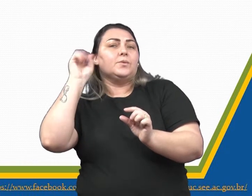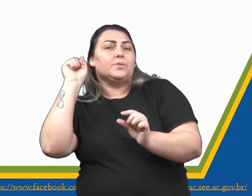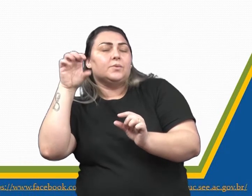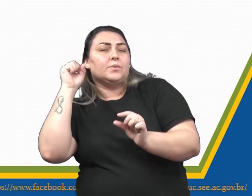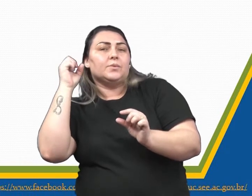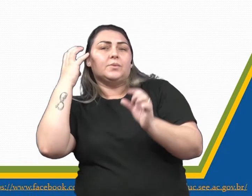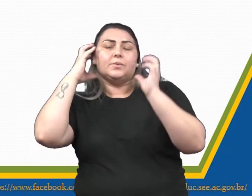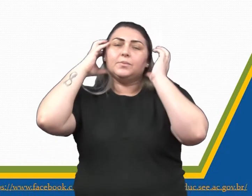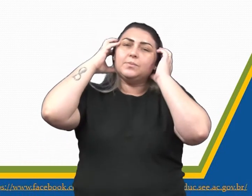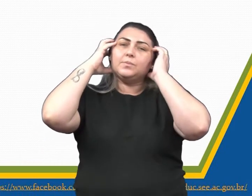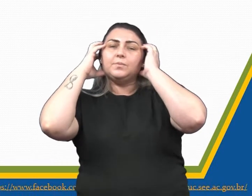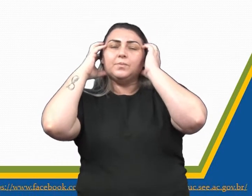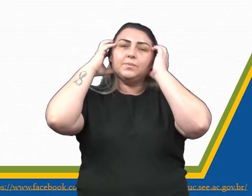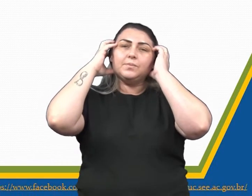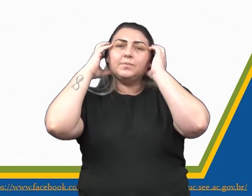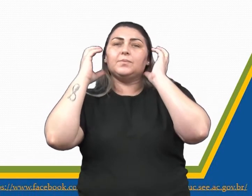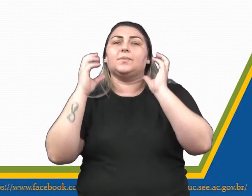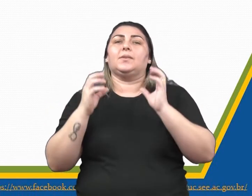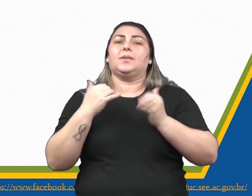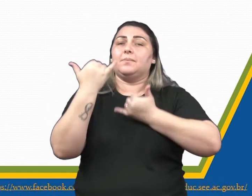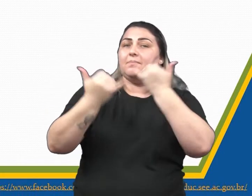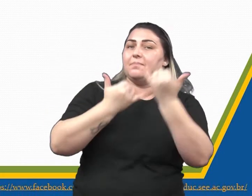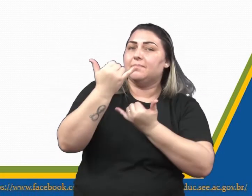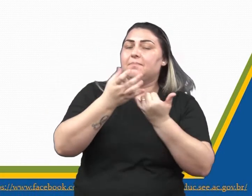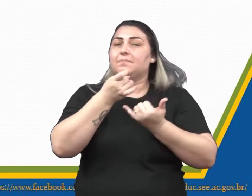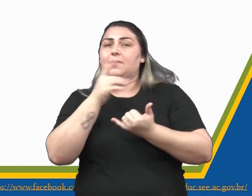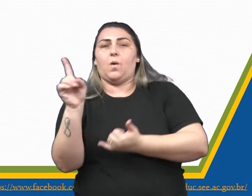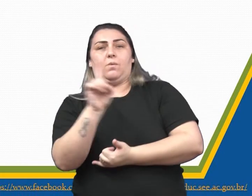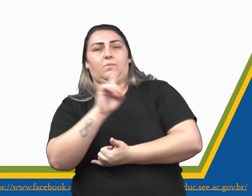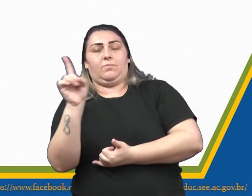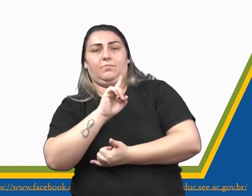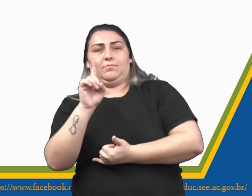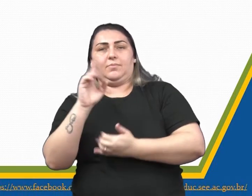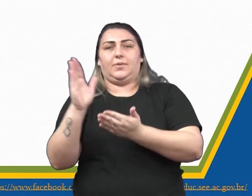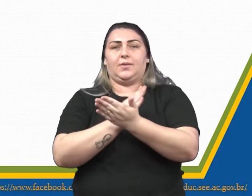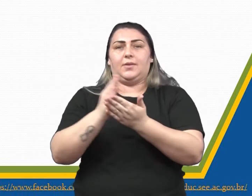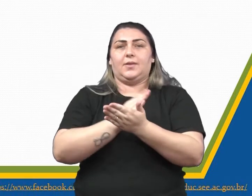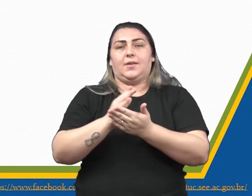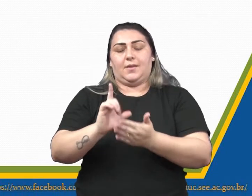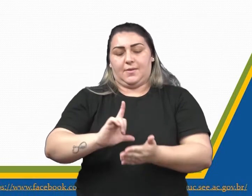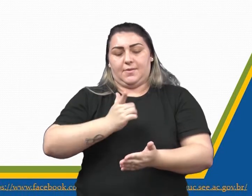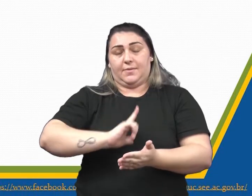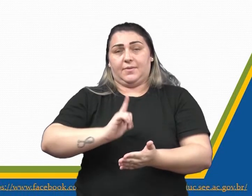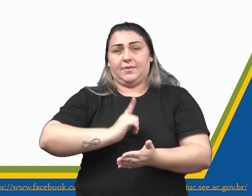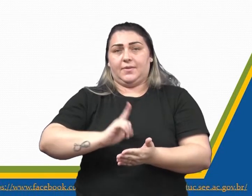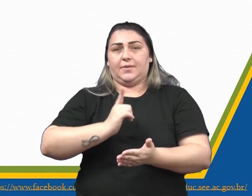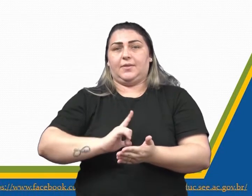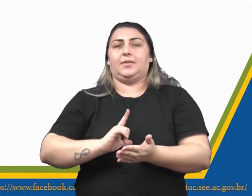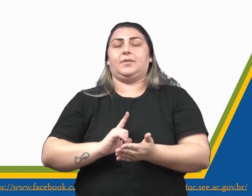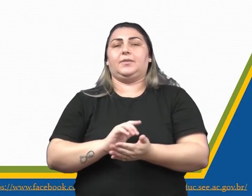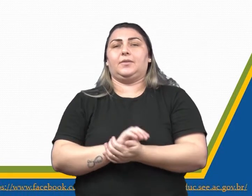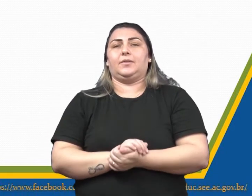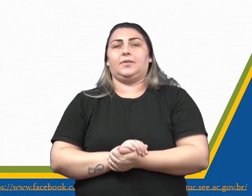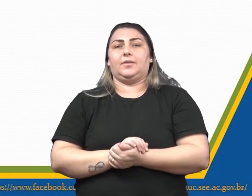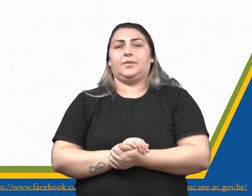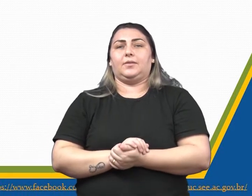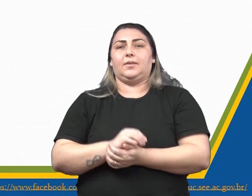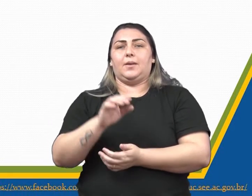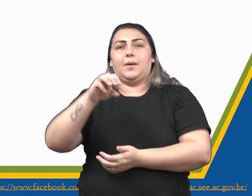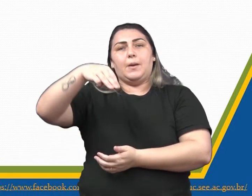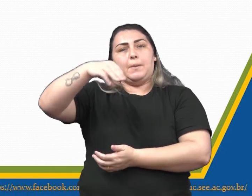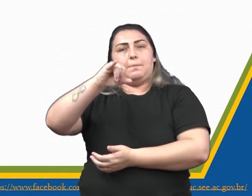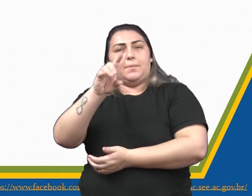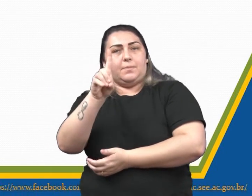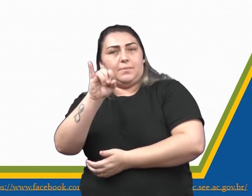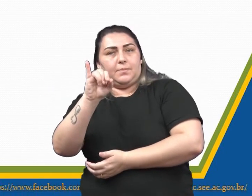elementos, esses animados ou não, na maior parte das vezes literários, hipertextuais, hipermediáticos.